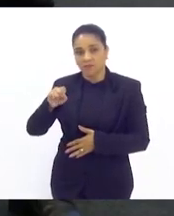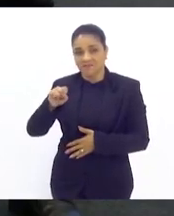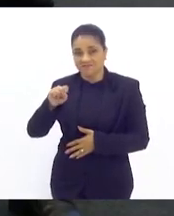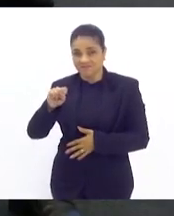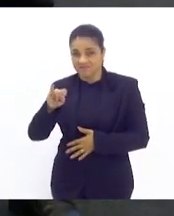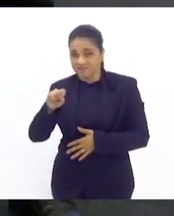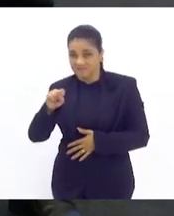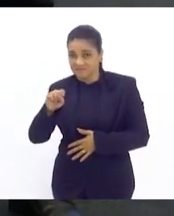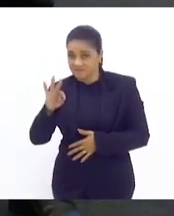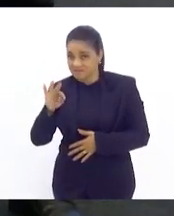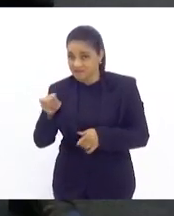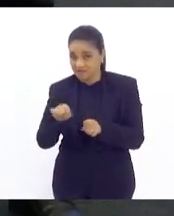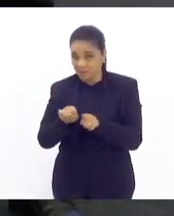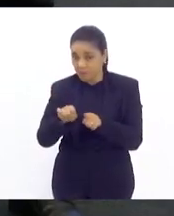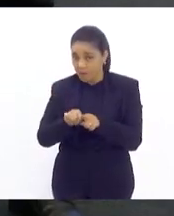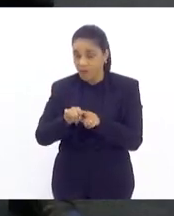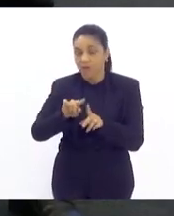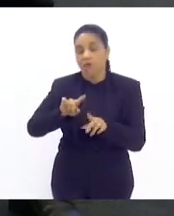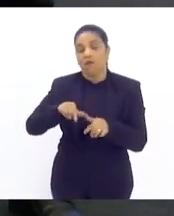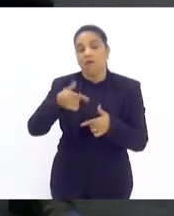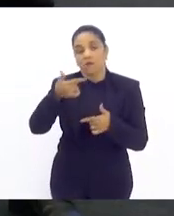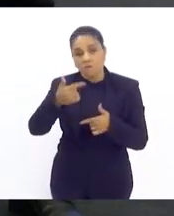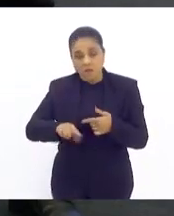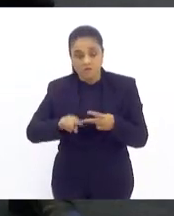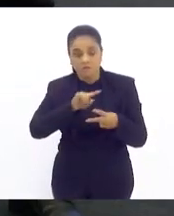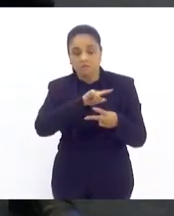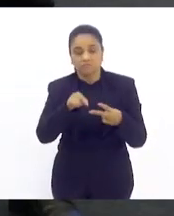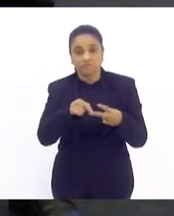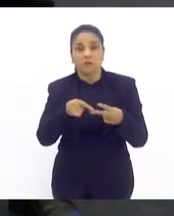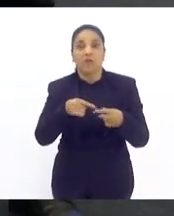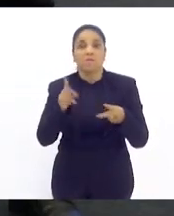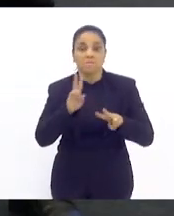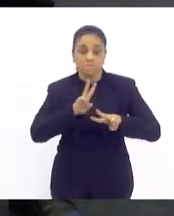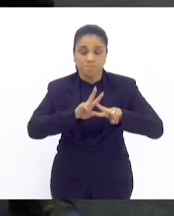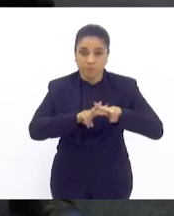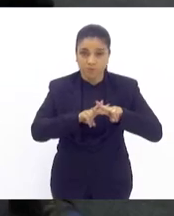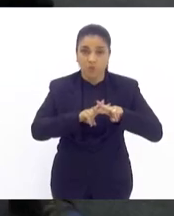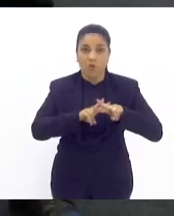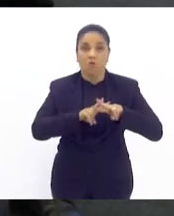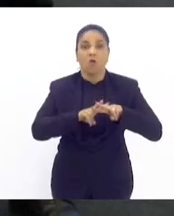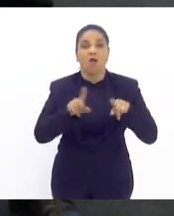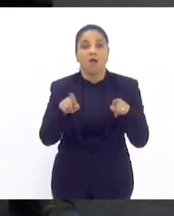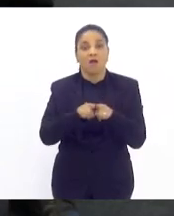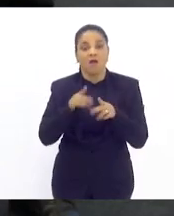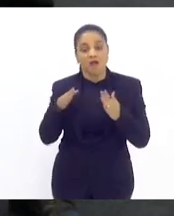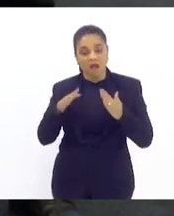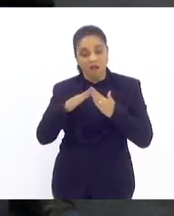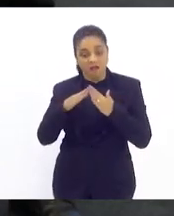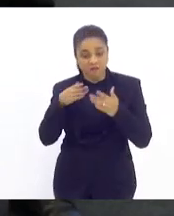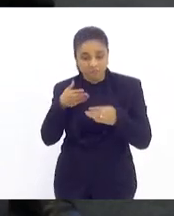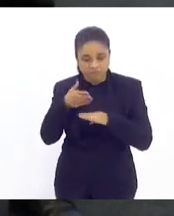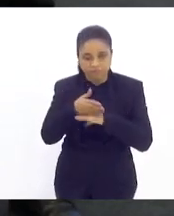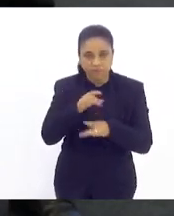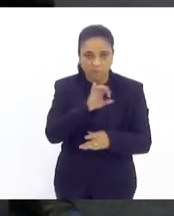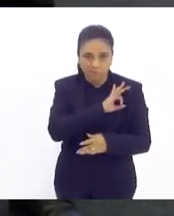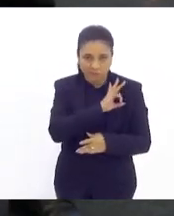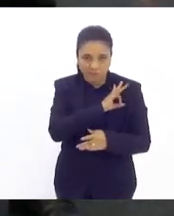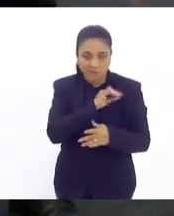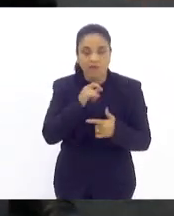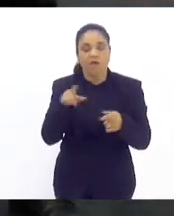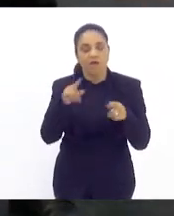uma outra prisão que foi precedida em que a família inclusive tinha uma série de artefatos obviamente isso não